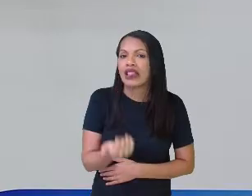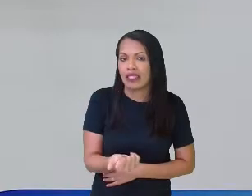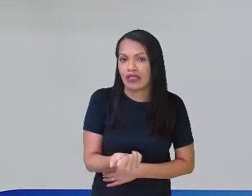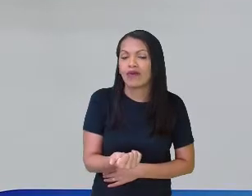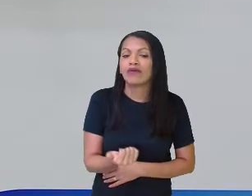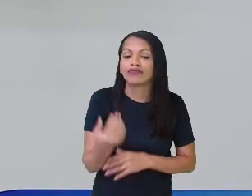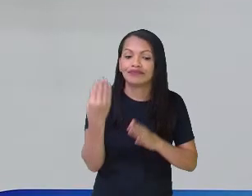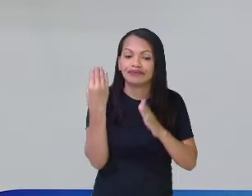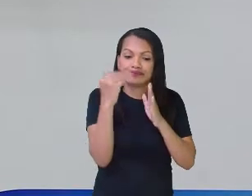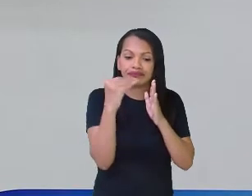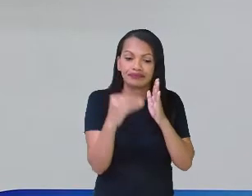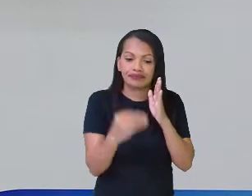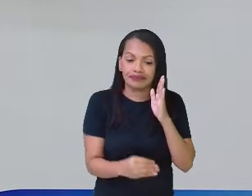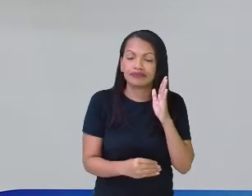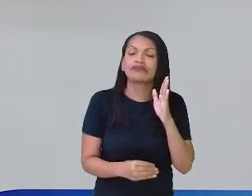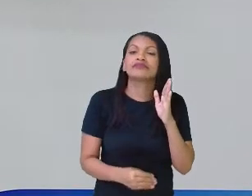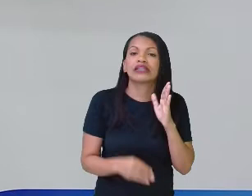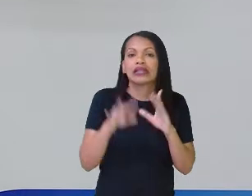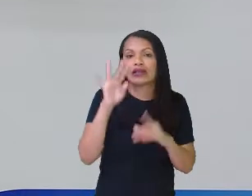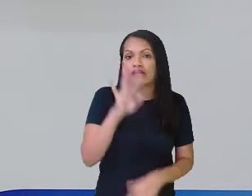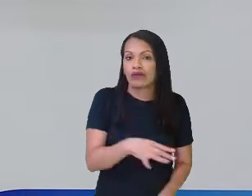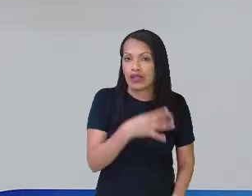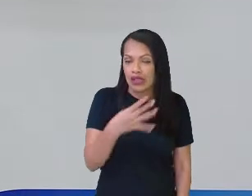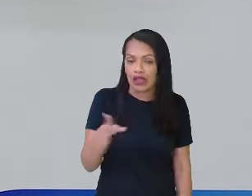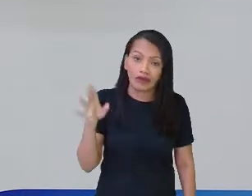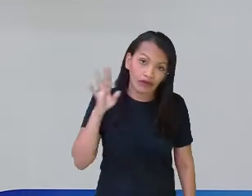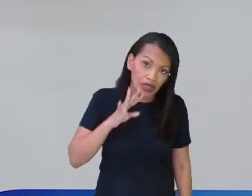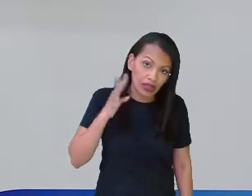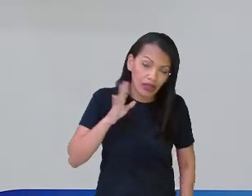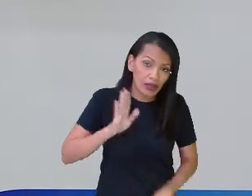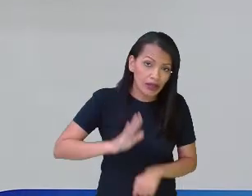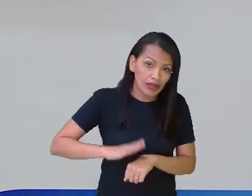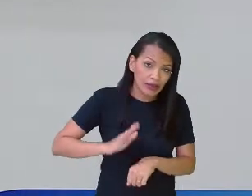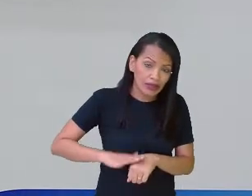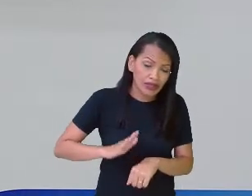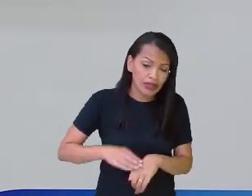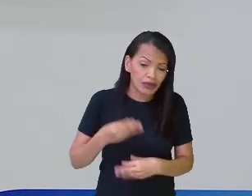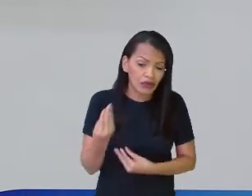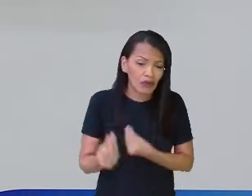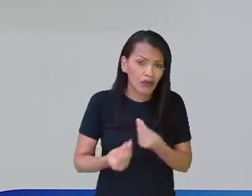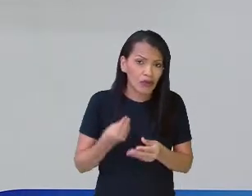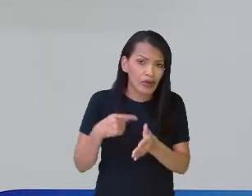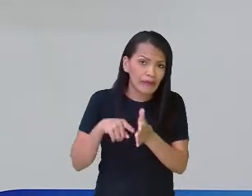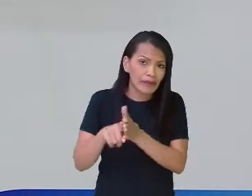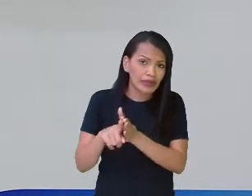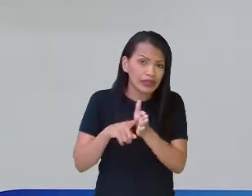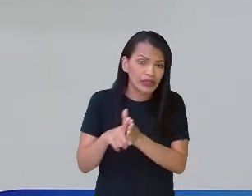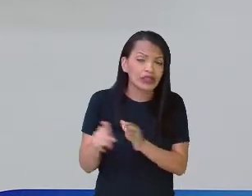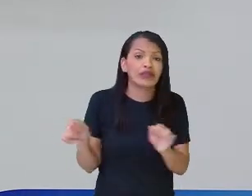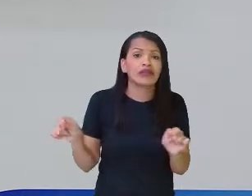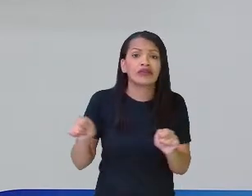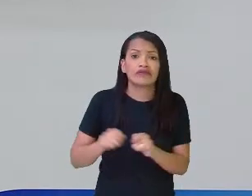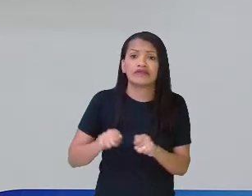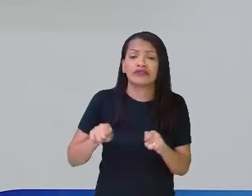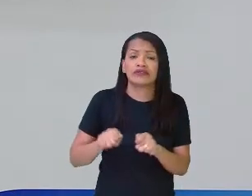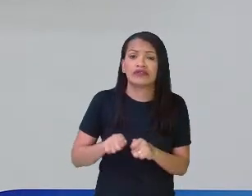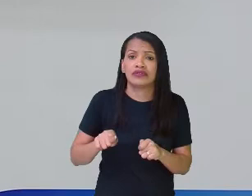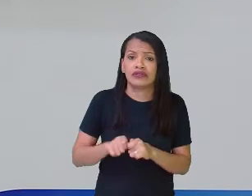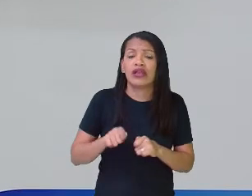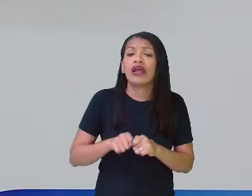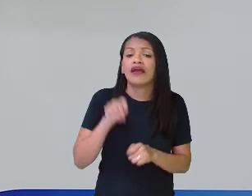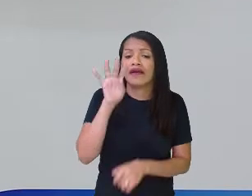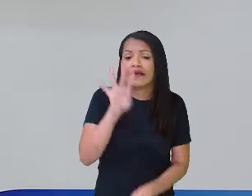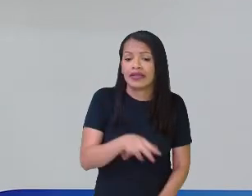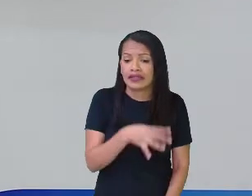dados numa tabela. Eu acho que fica mais legal numa tabela. Dependendo do levantamento que a gente fizer, a tabela